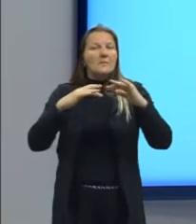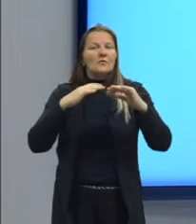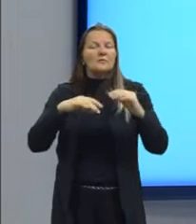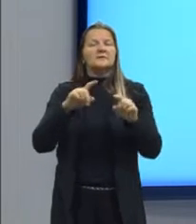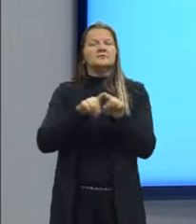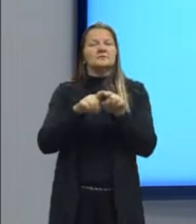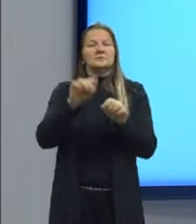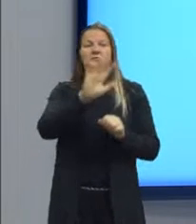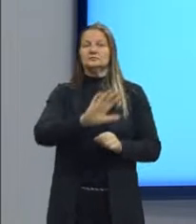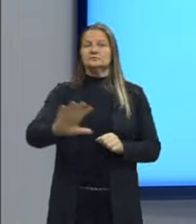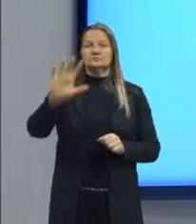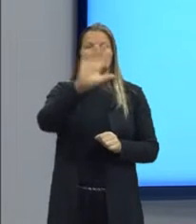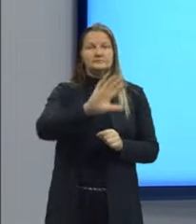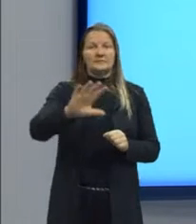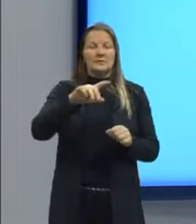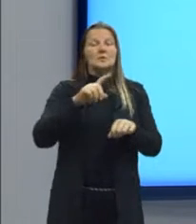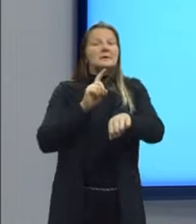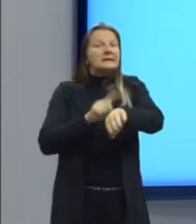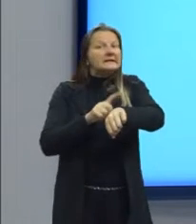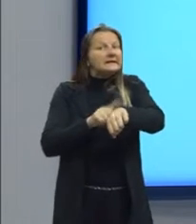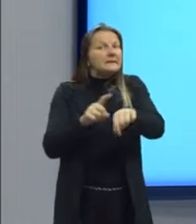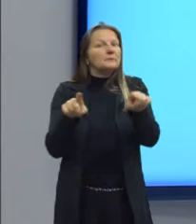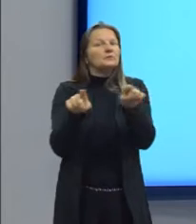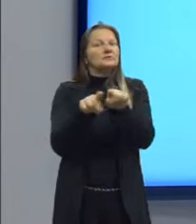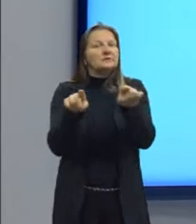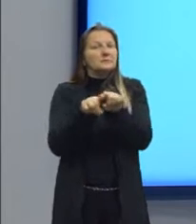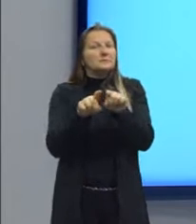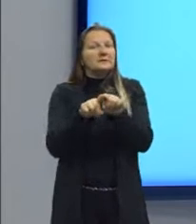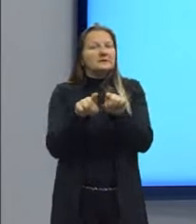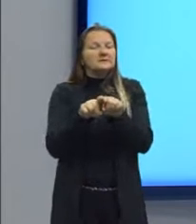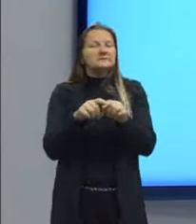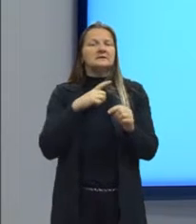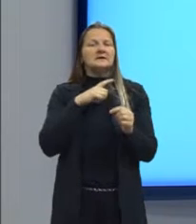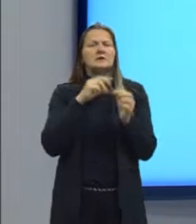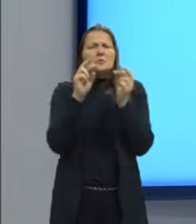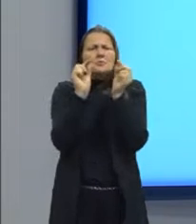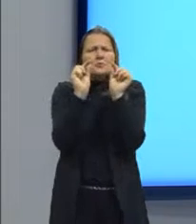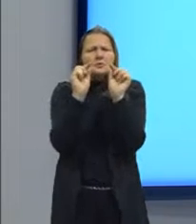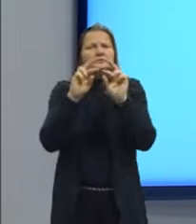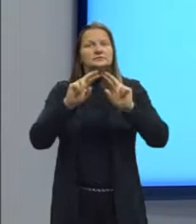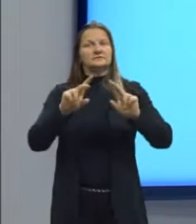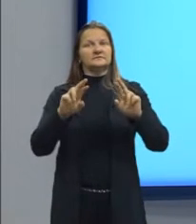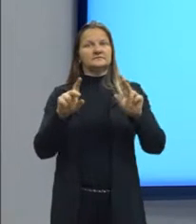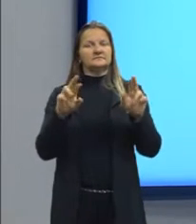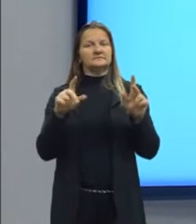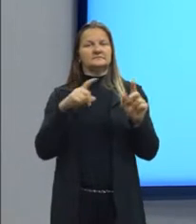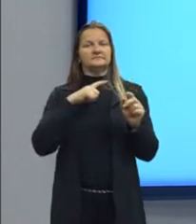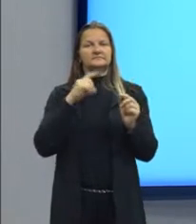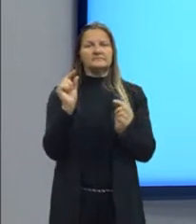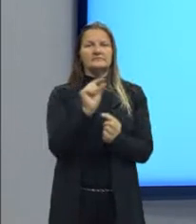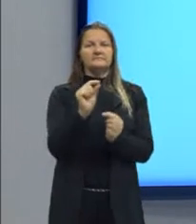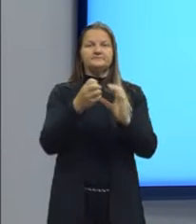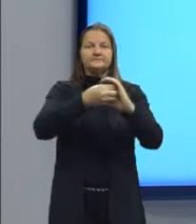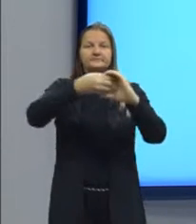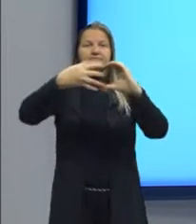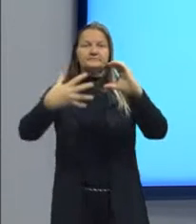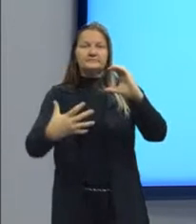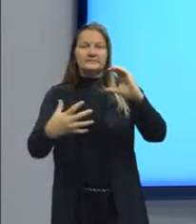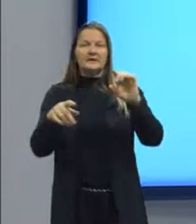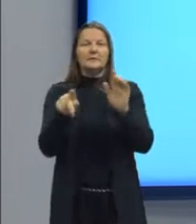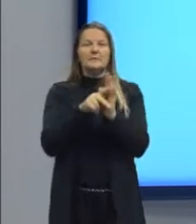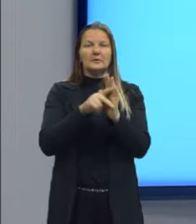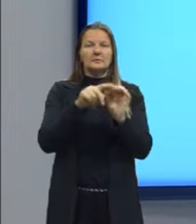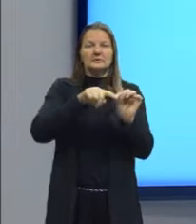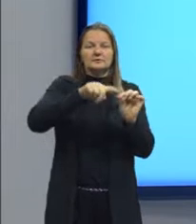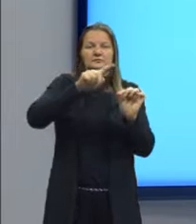no espaço quanto no tempo então tem uma pequena diferença aqui né das características mas